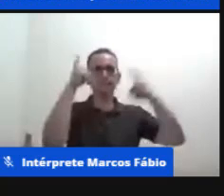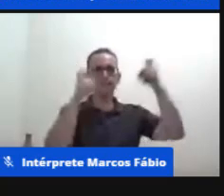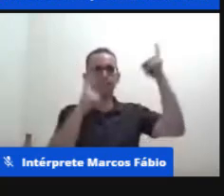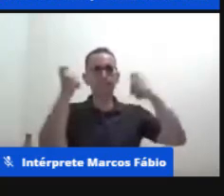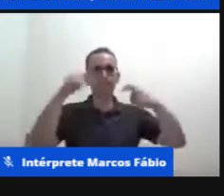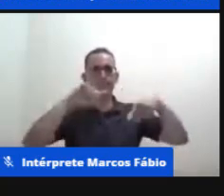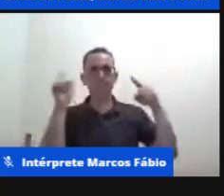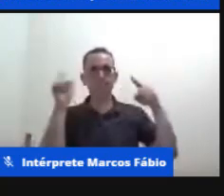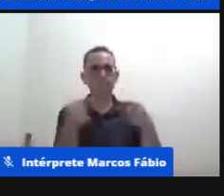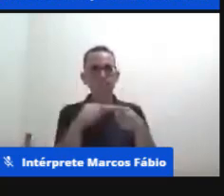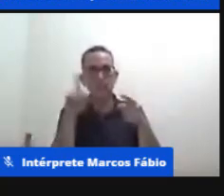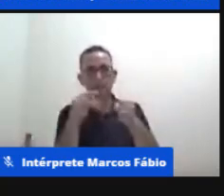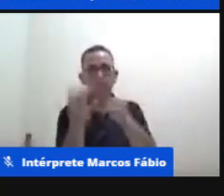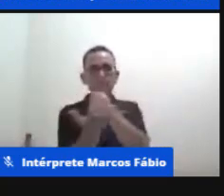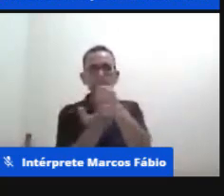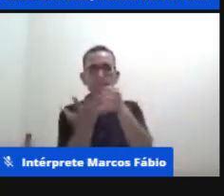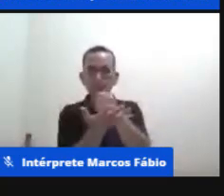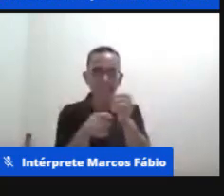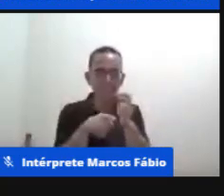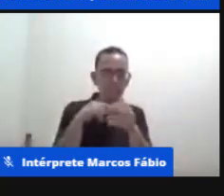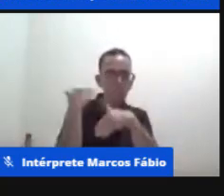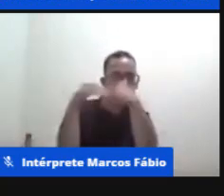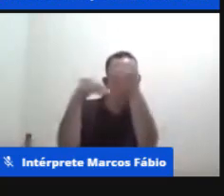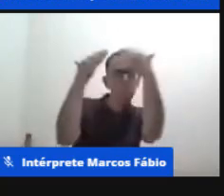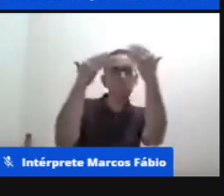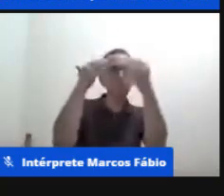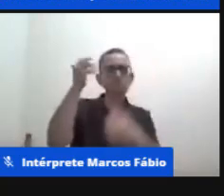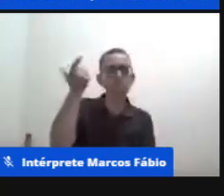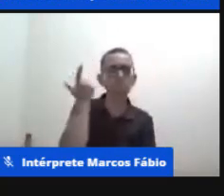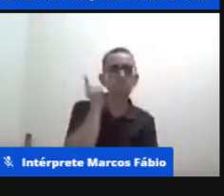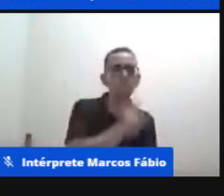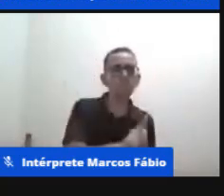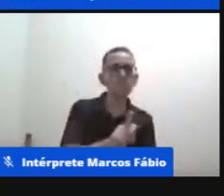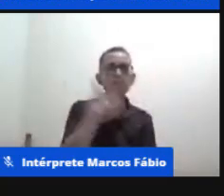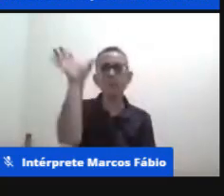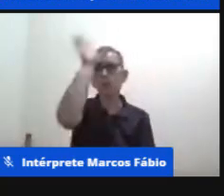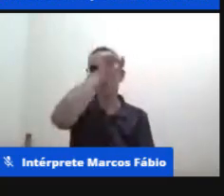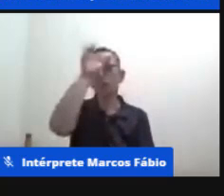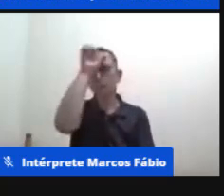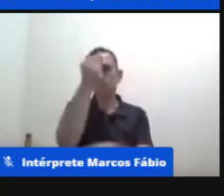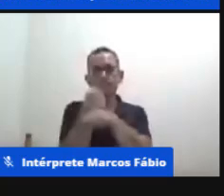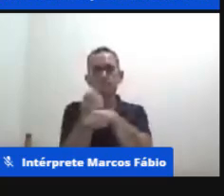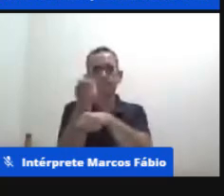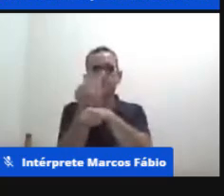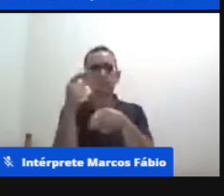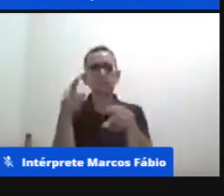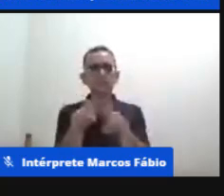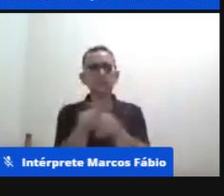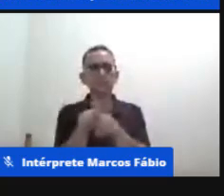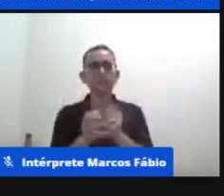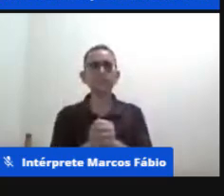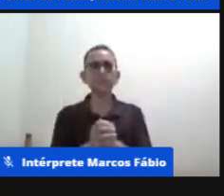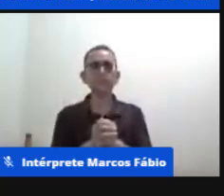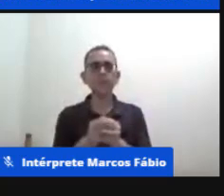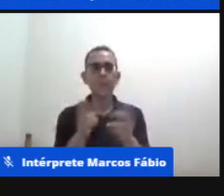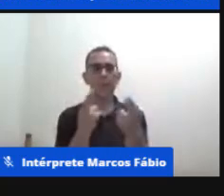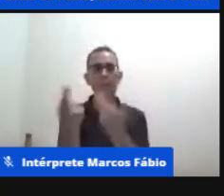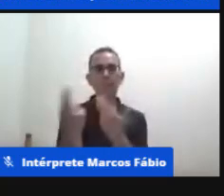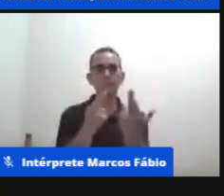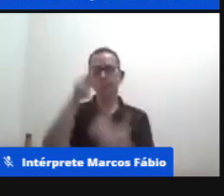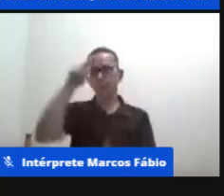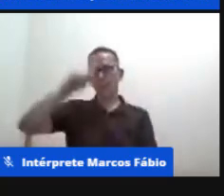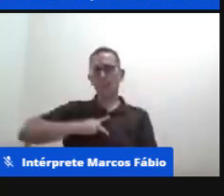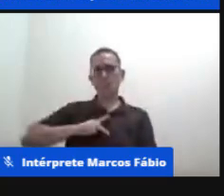são bases para o desenvolvimento, até mesmo para a alfabetização. E a relação interpessoal,